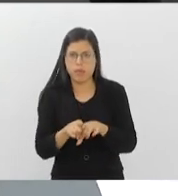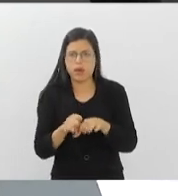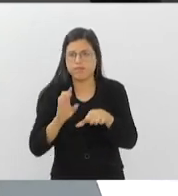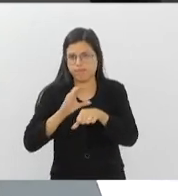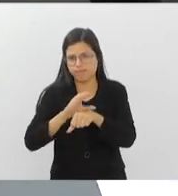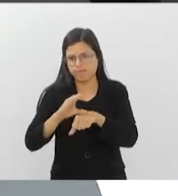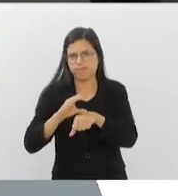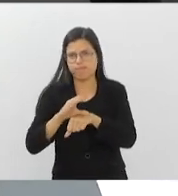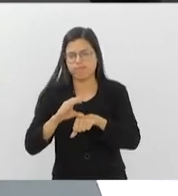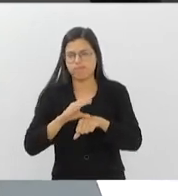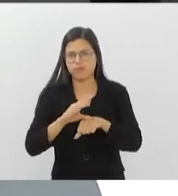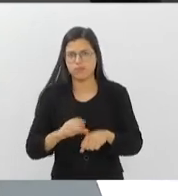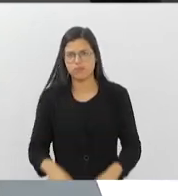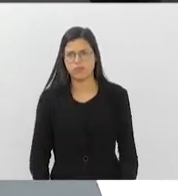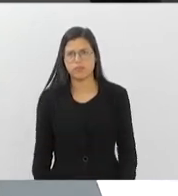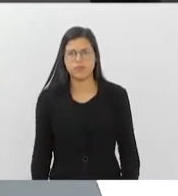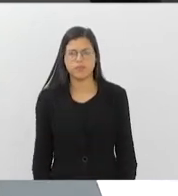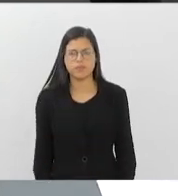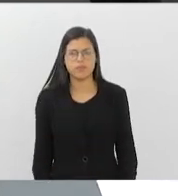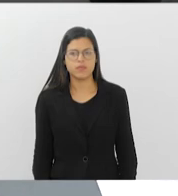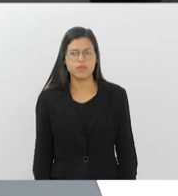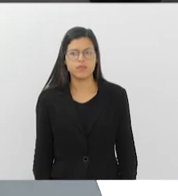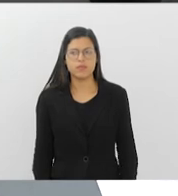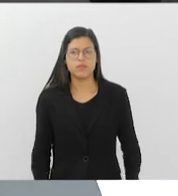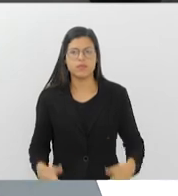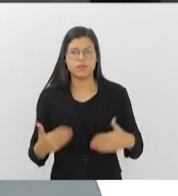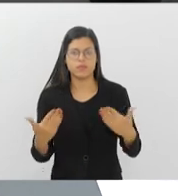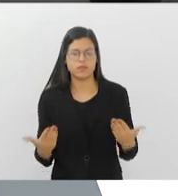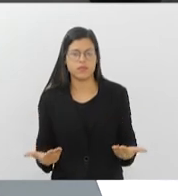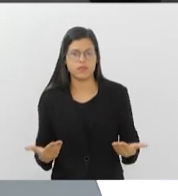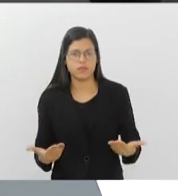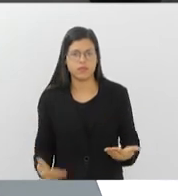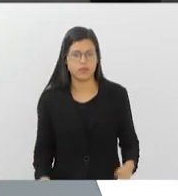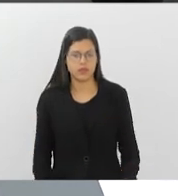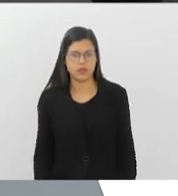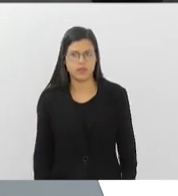constitucionalidade. Então, eu,